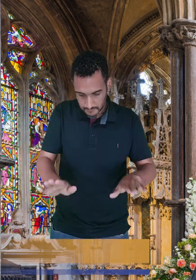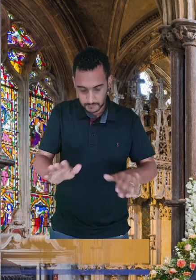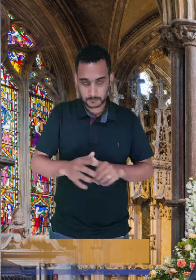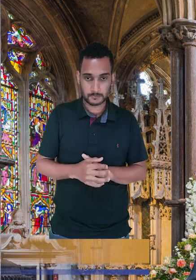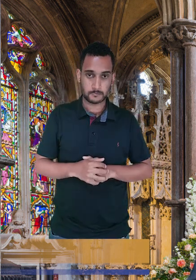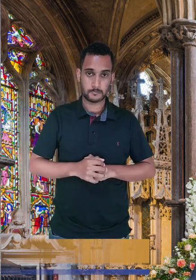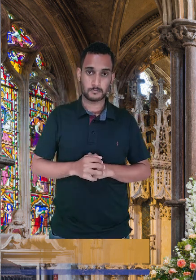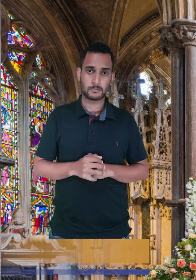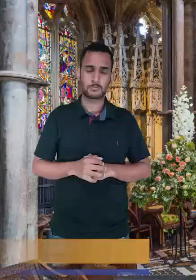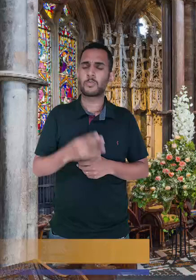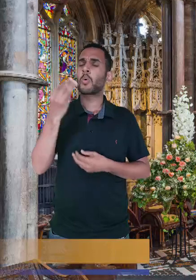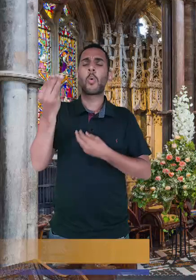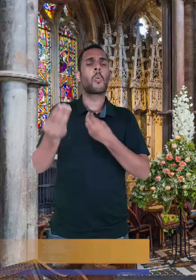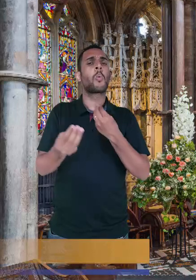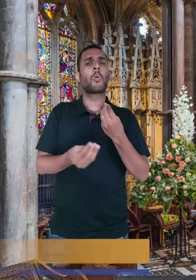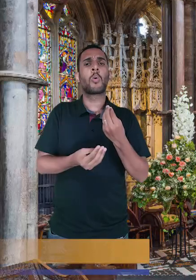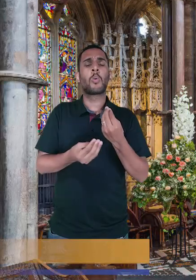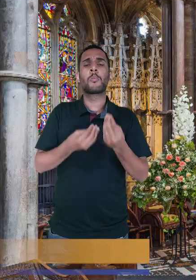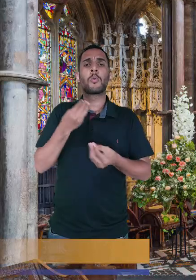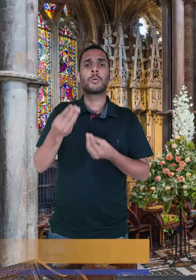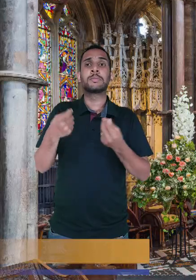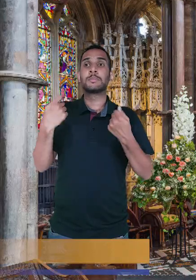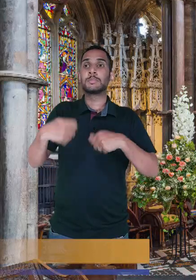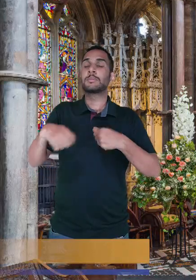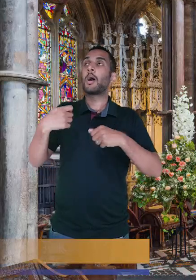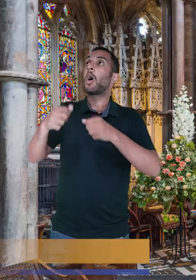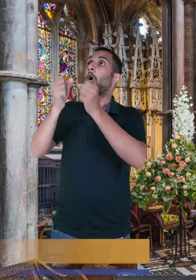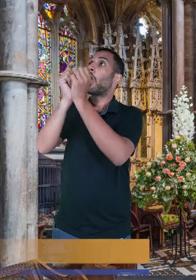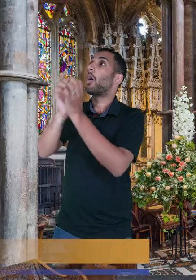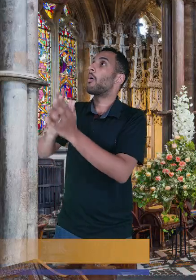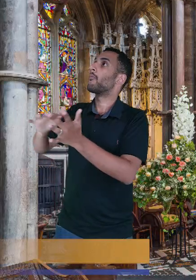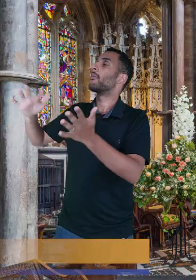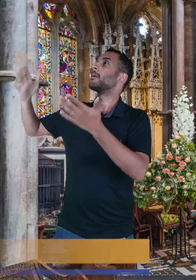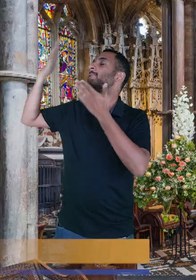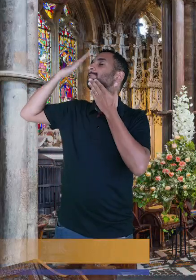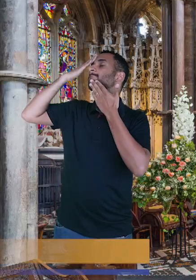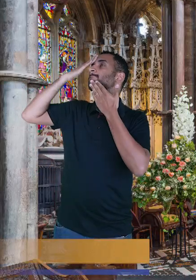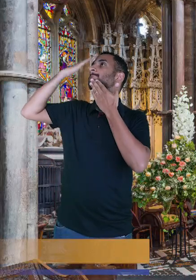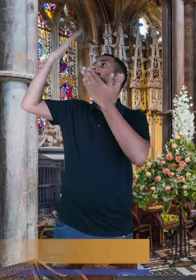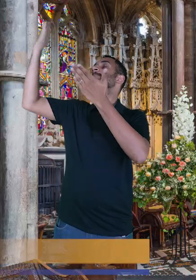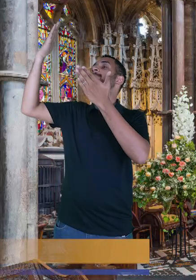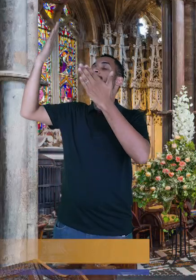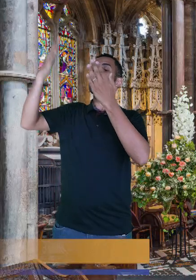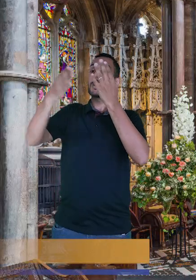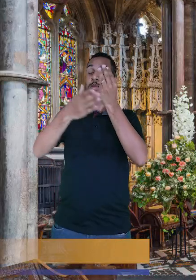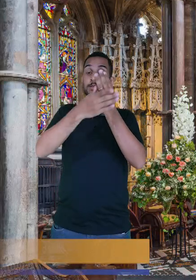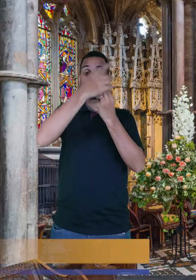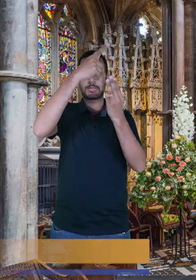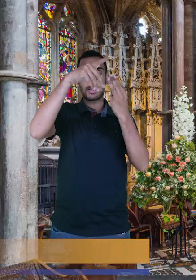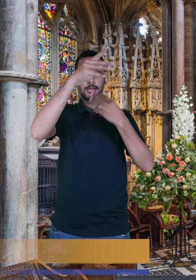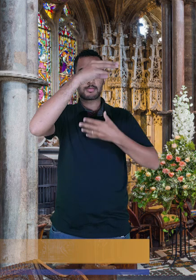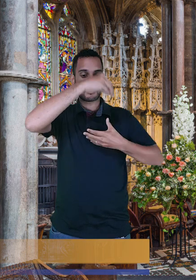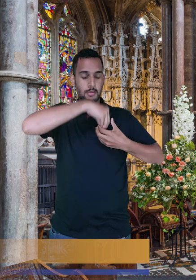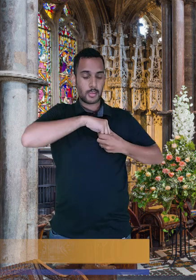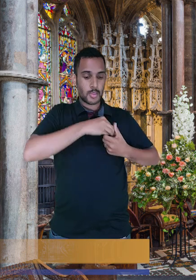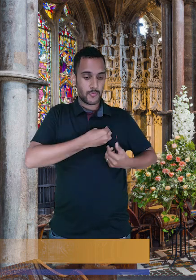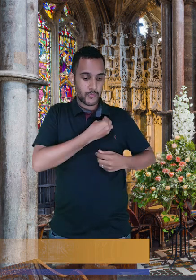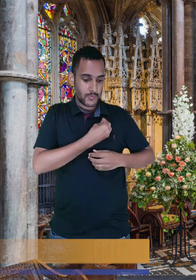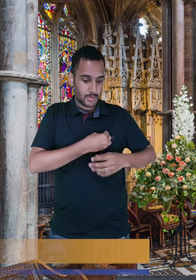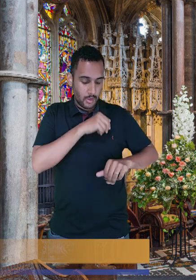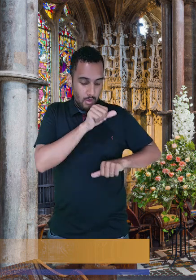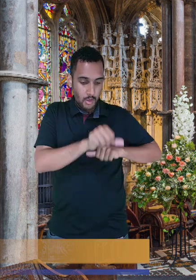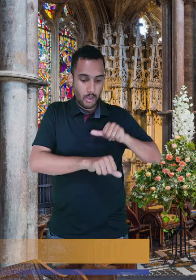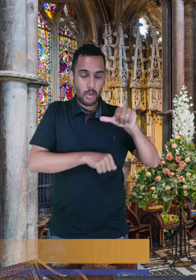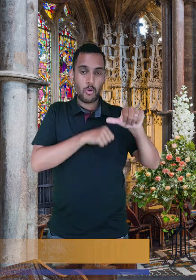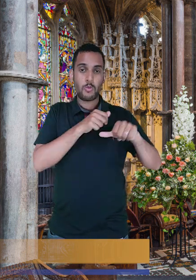a adoração. Como não glorificar, bendizer, dar graças a este hóspede divino que transforma